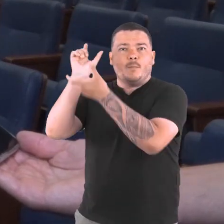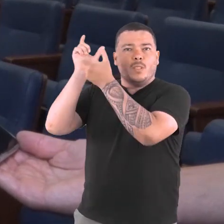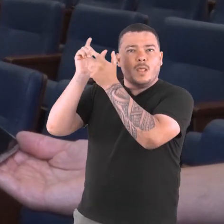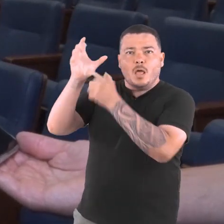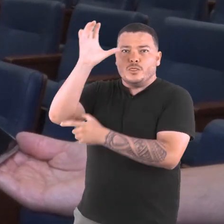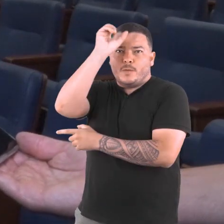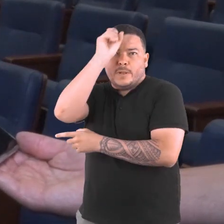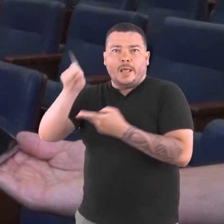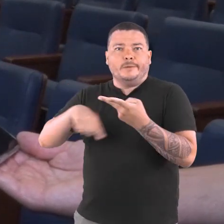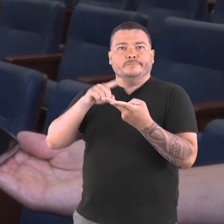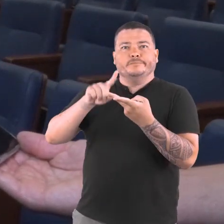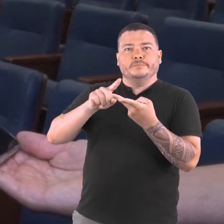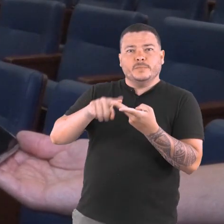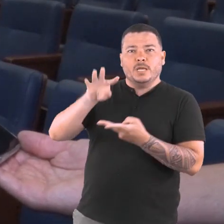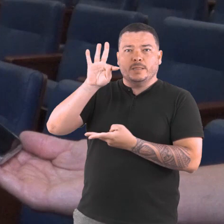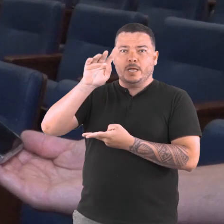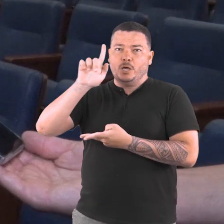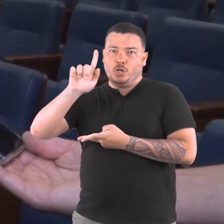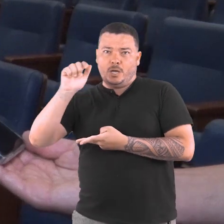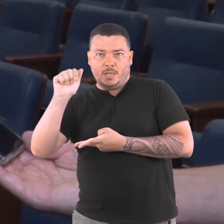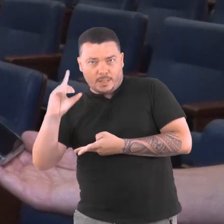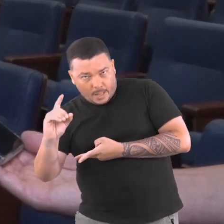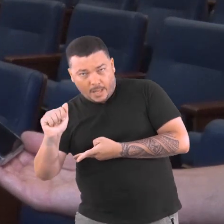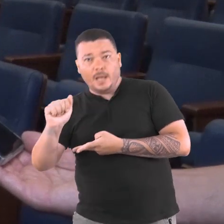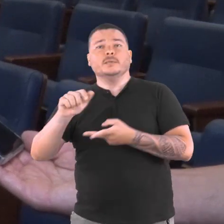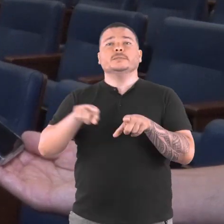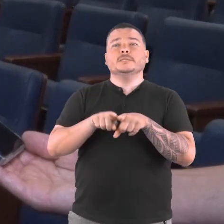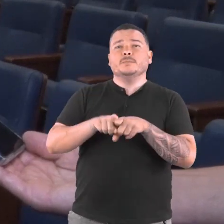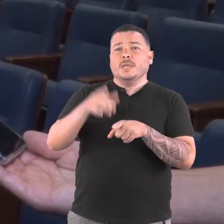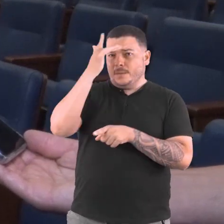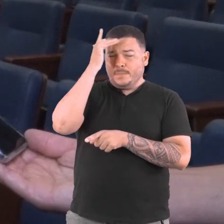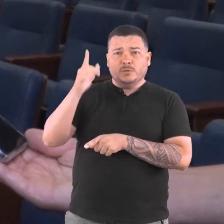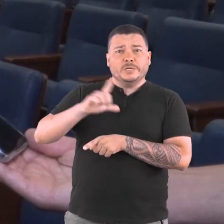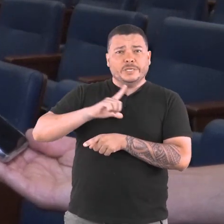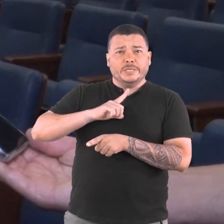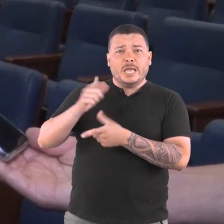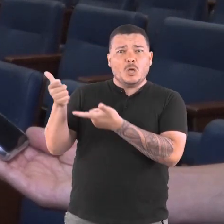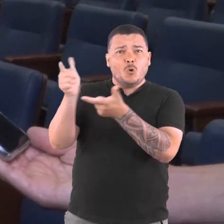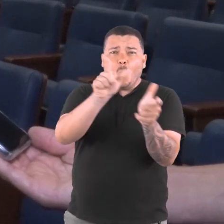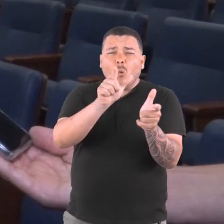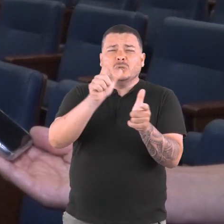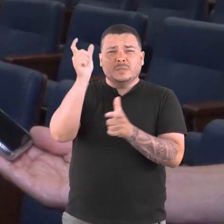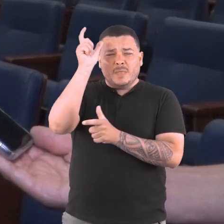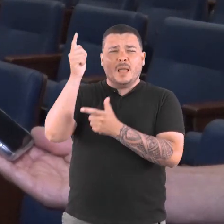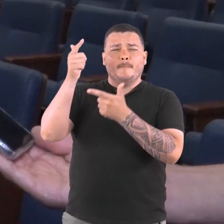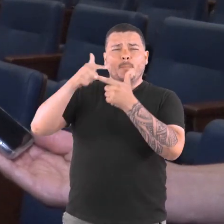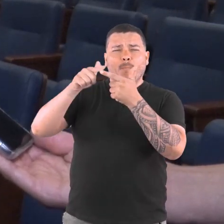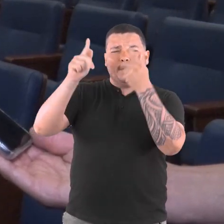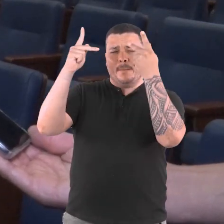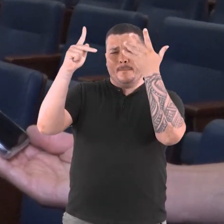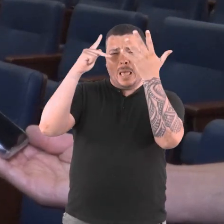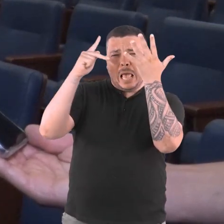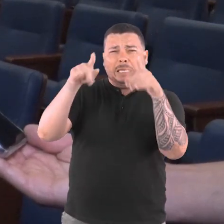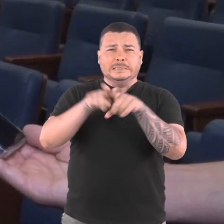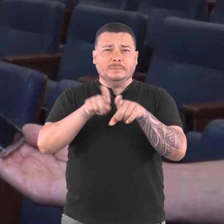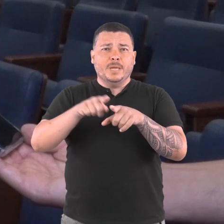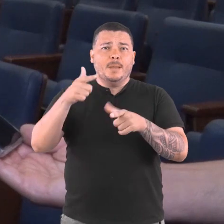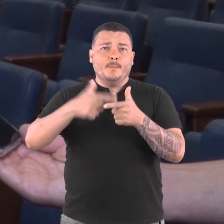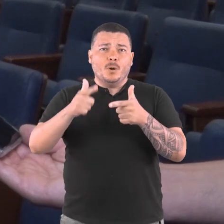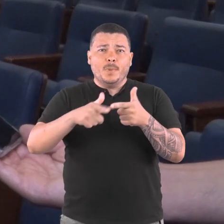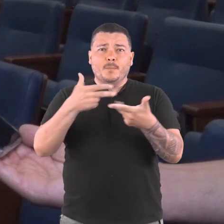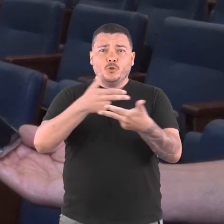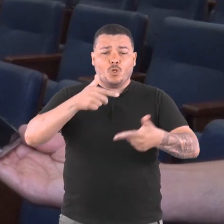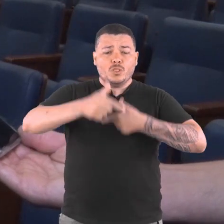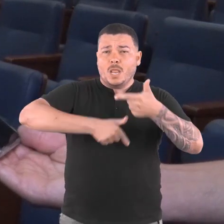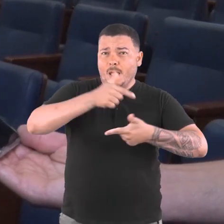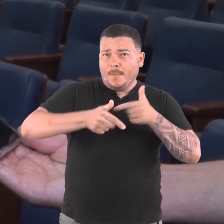necessidades específicas como transtornos de aprendizagem, transtornos globais de desenvolvimento, pessoas que estão com transtornos psiquiátricos, pessoas